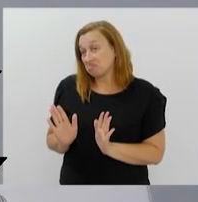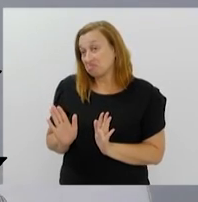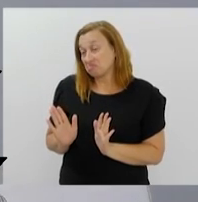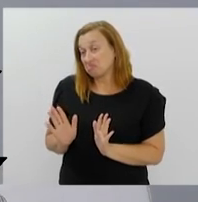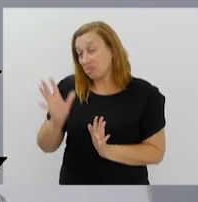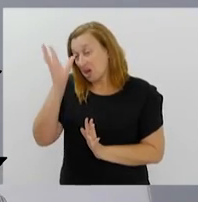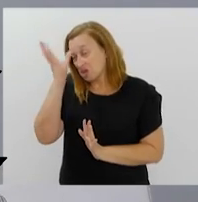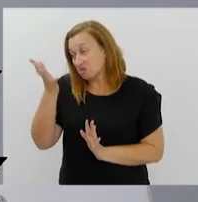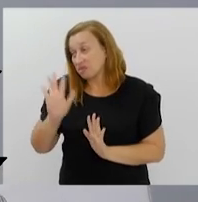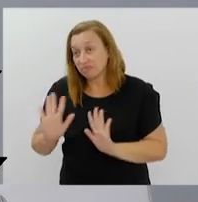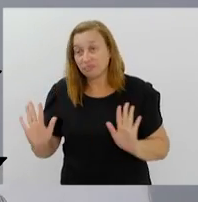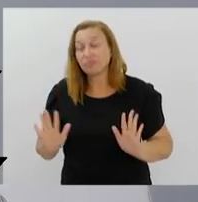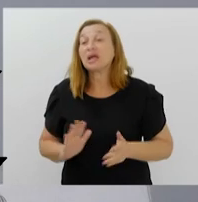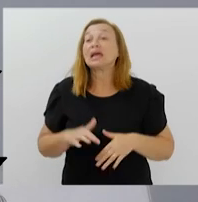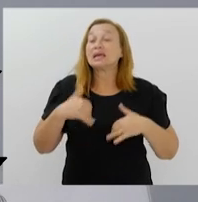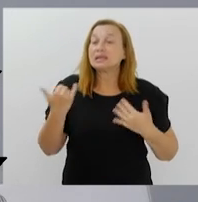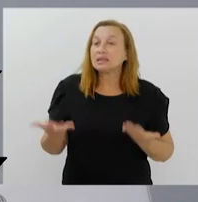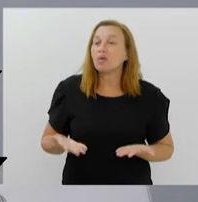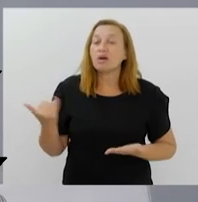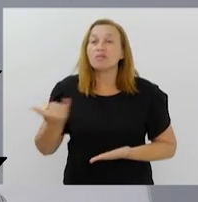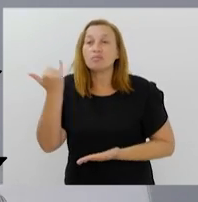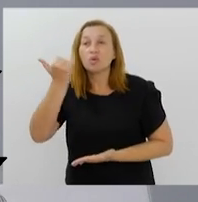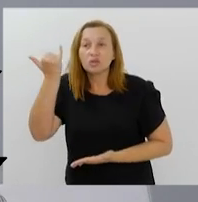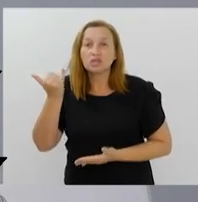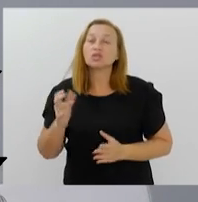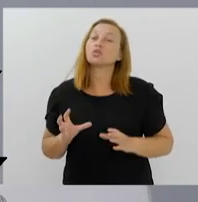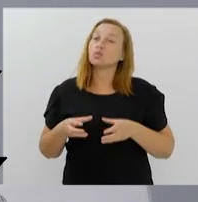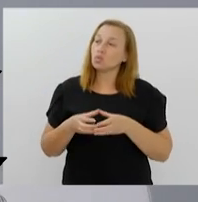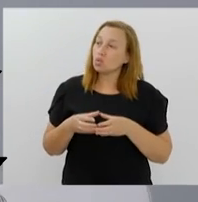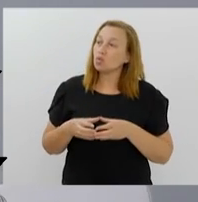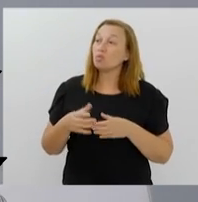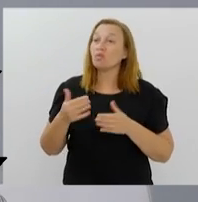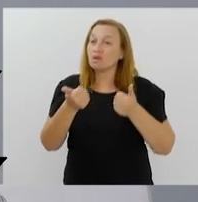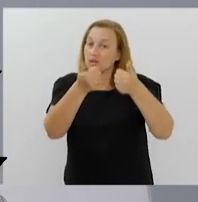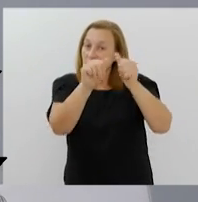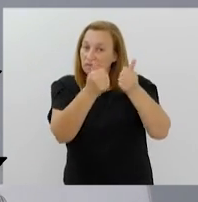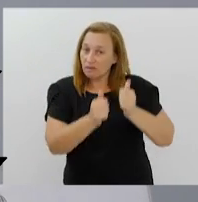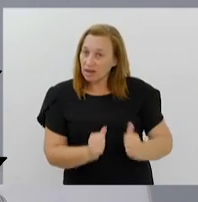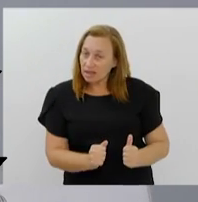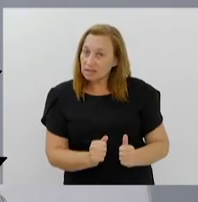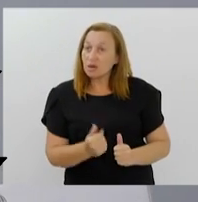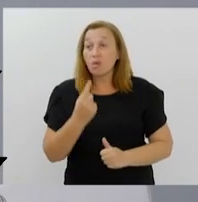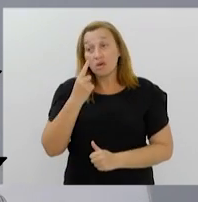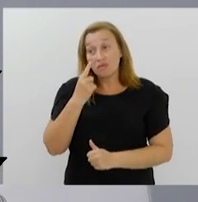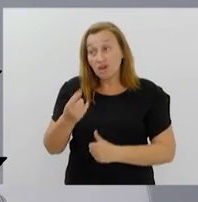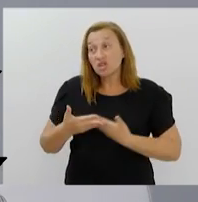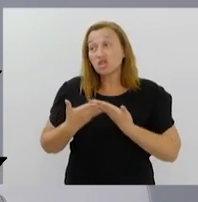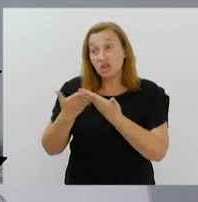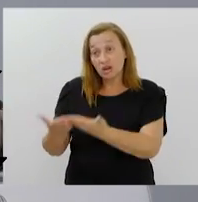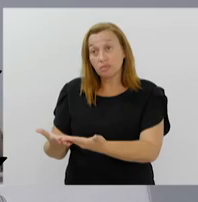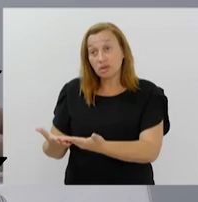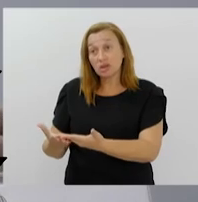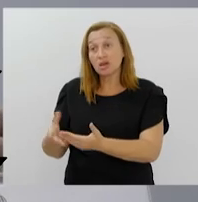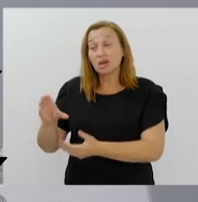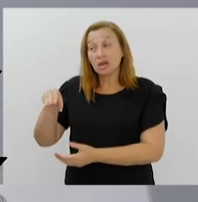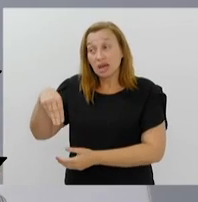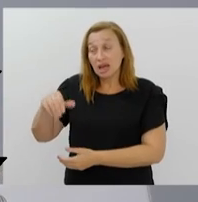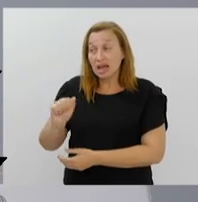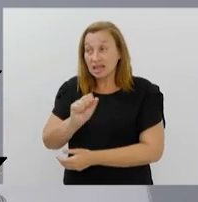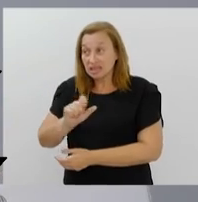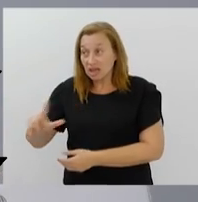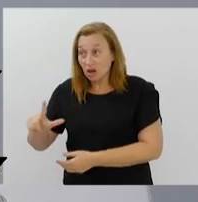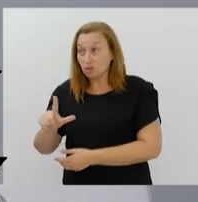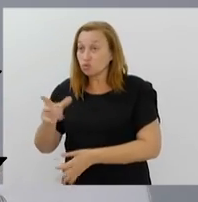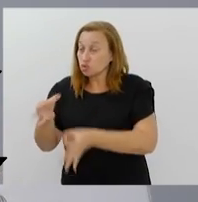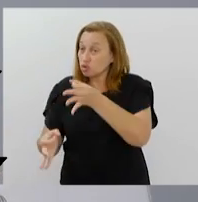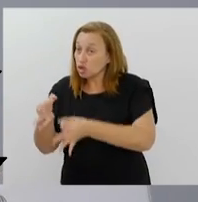jurídica portanto é importante que os órgãos também façam esse juízo de valor para que possa ser encaminhado pro Canal do jurídico porque o